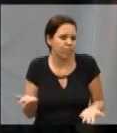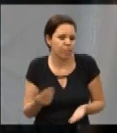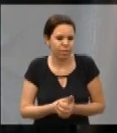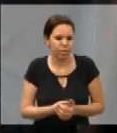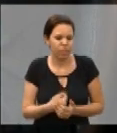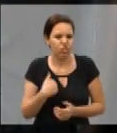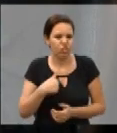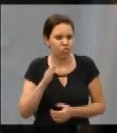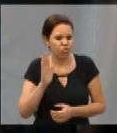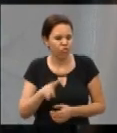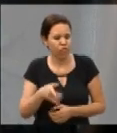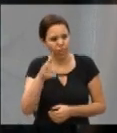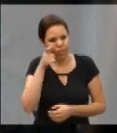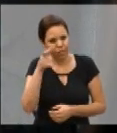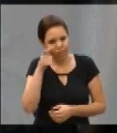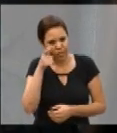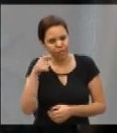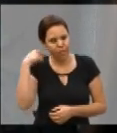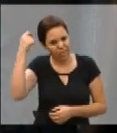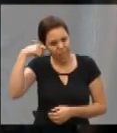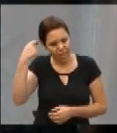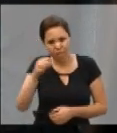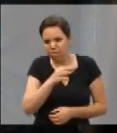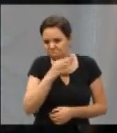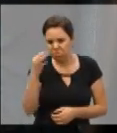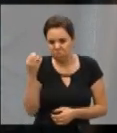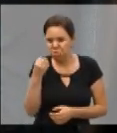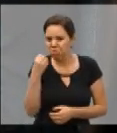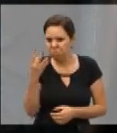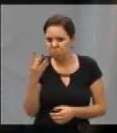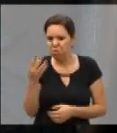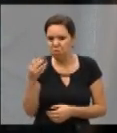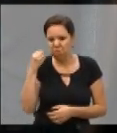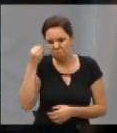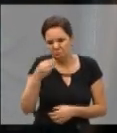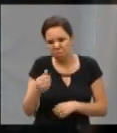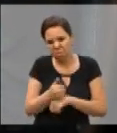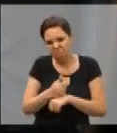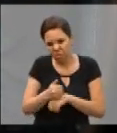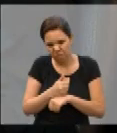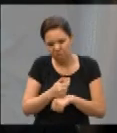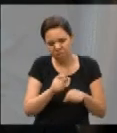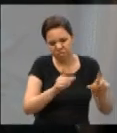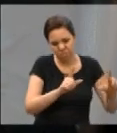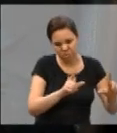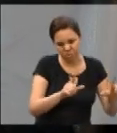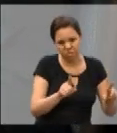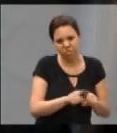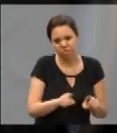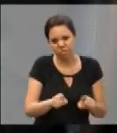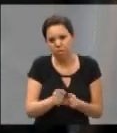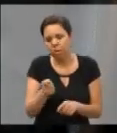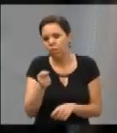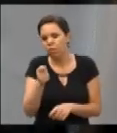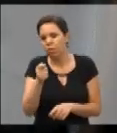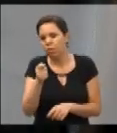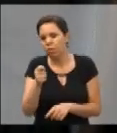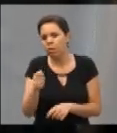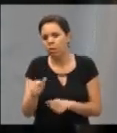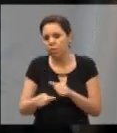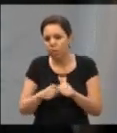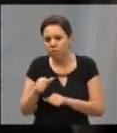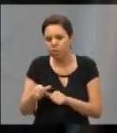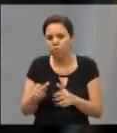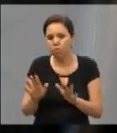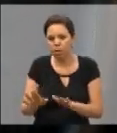eu já vi atores muito bons, tanto em cinema quanto em TV, claro, atores que quase não mudam a interpretação,